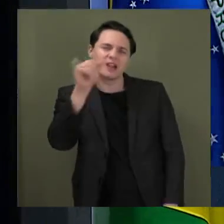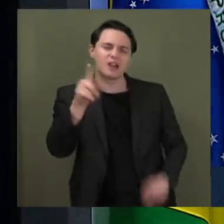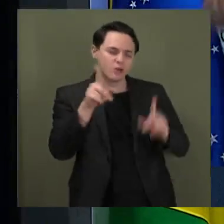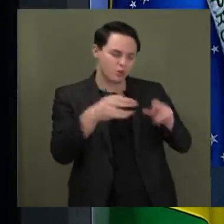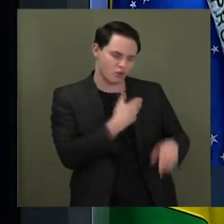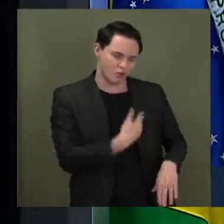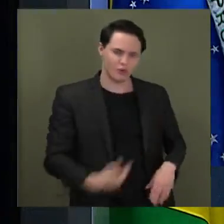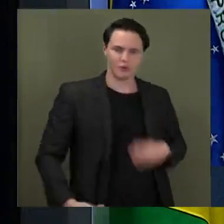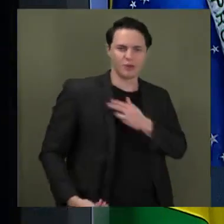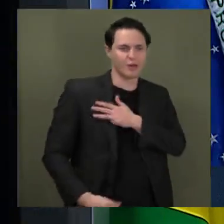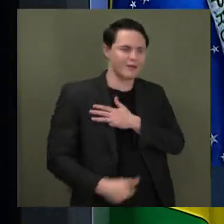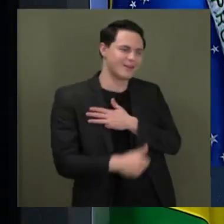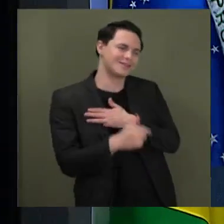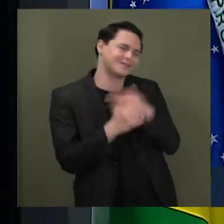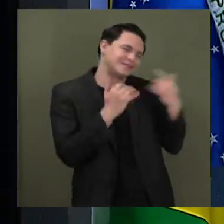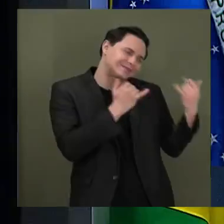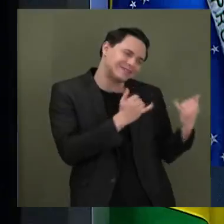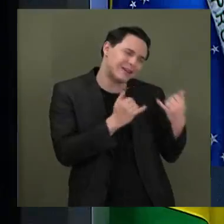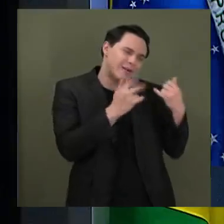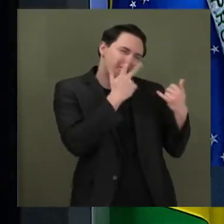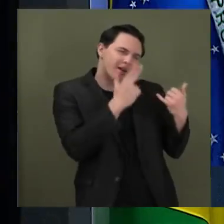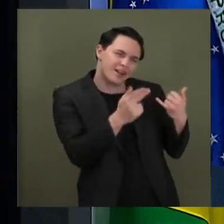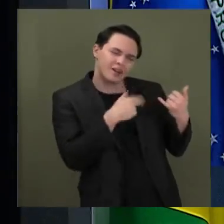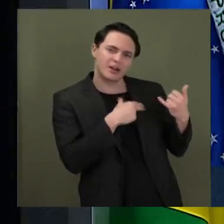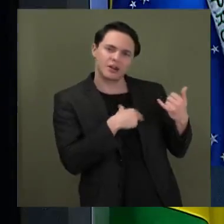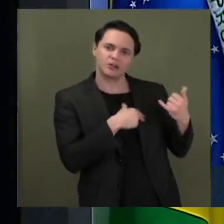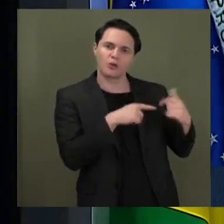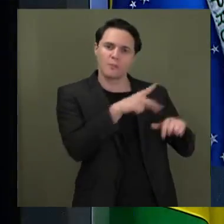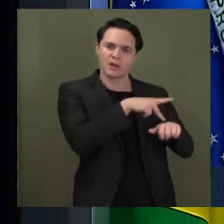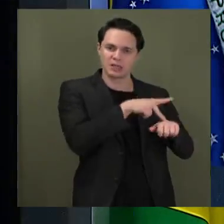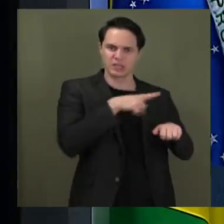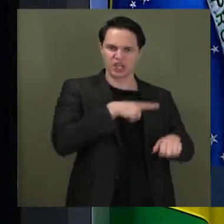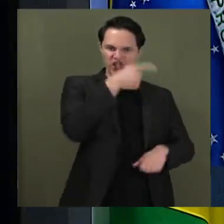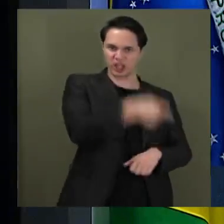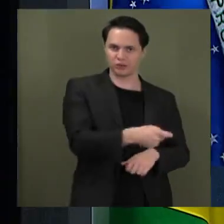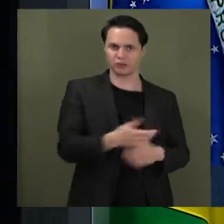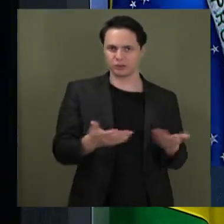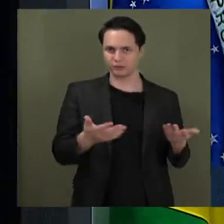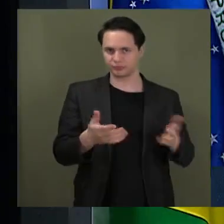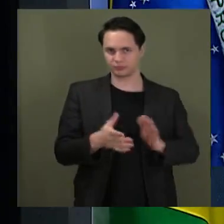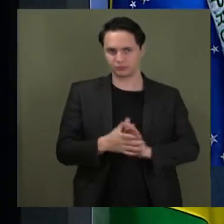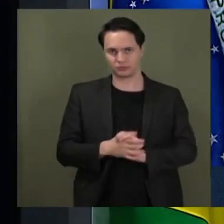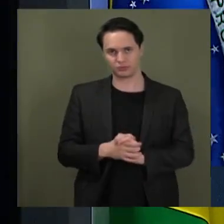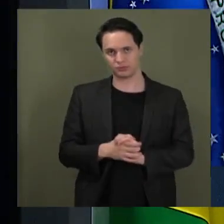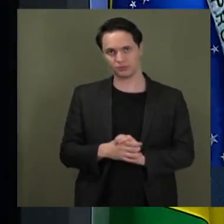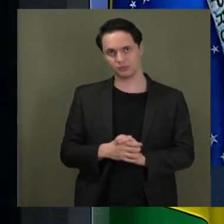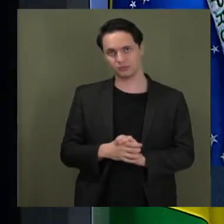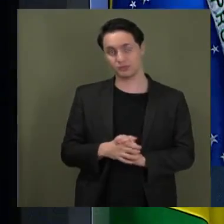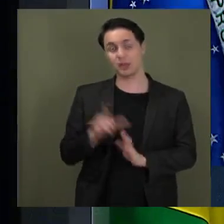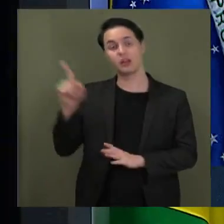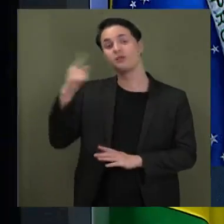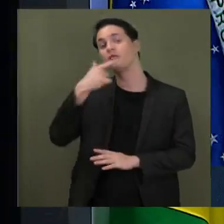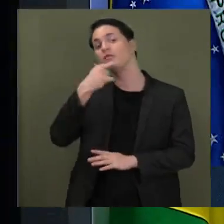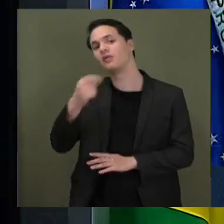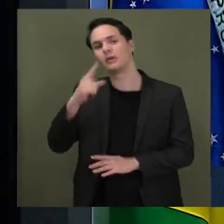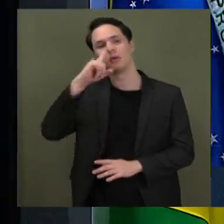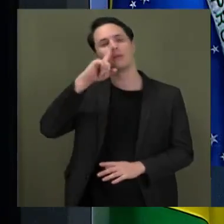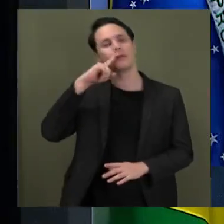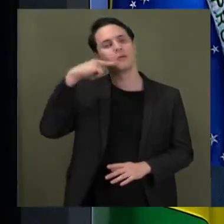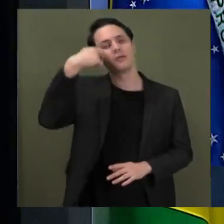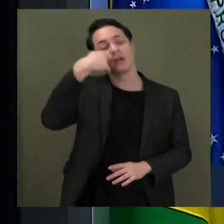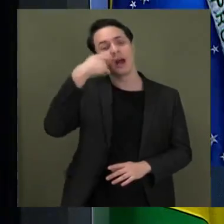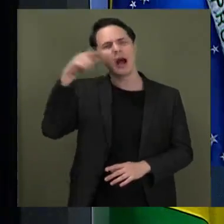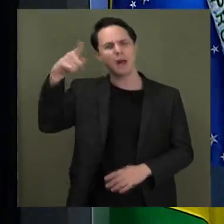com ditadura de manhã, de tarde e de noite. O que é que dizia esse homem? A pior das ditaduras é a ditadura